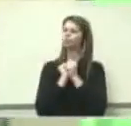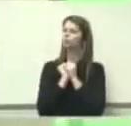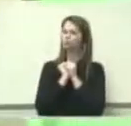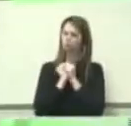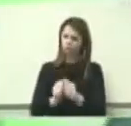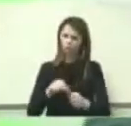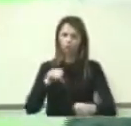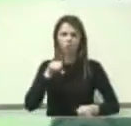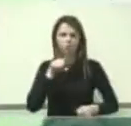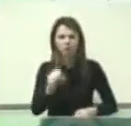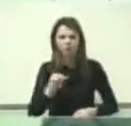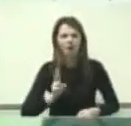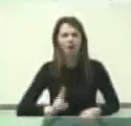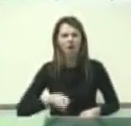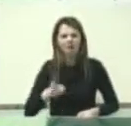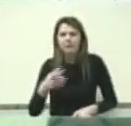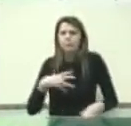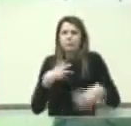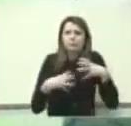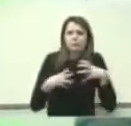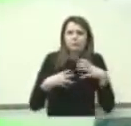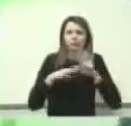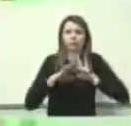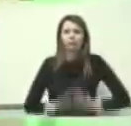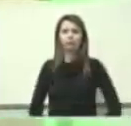para te tirar dessa angústia